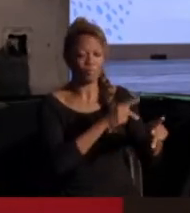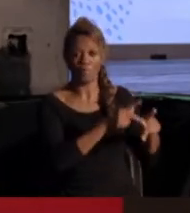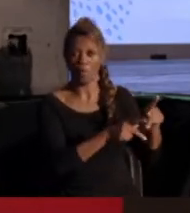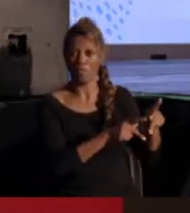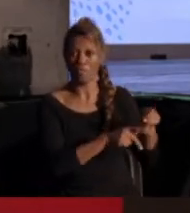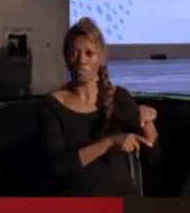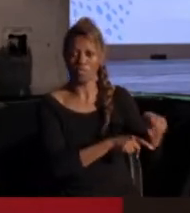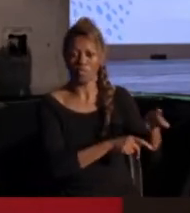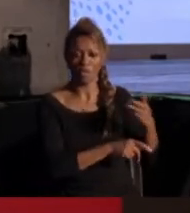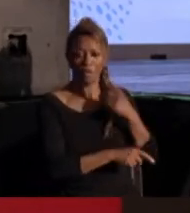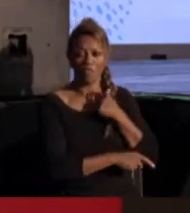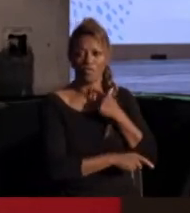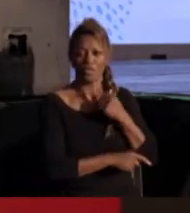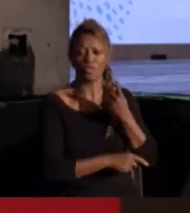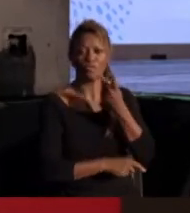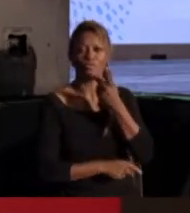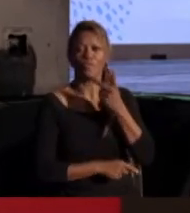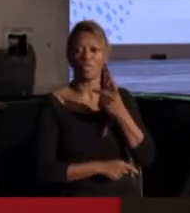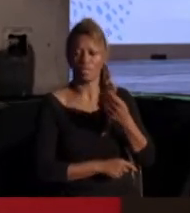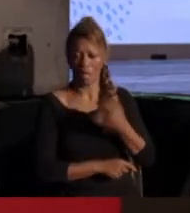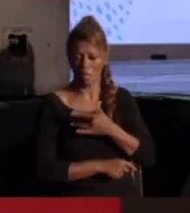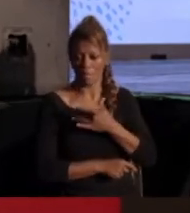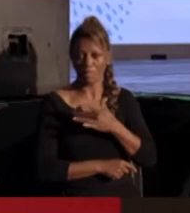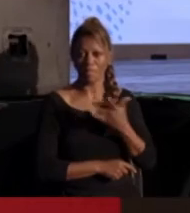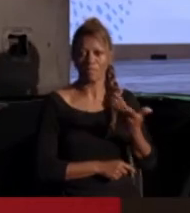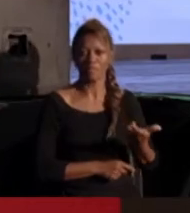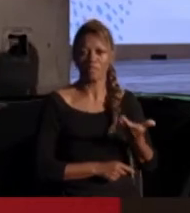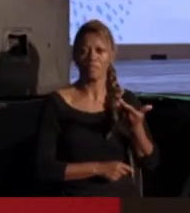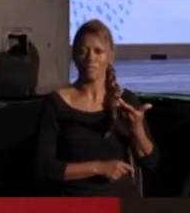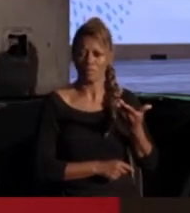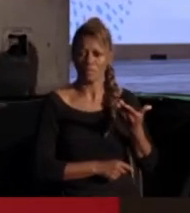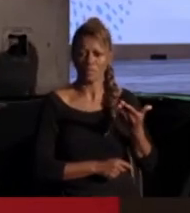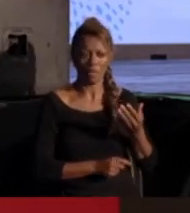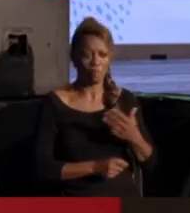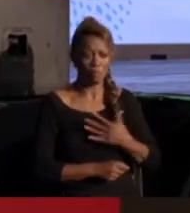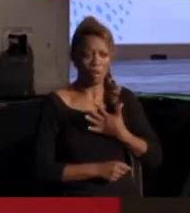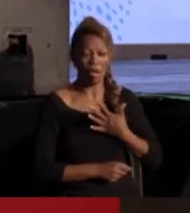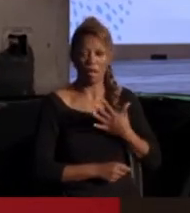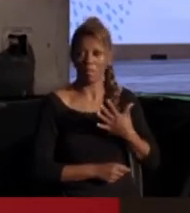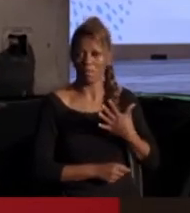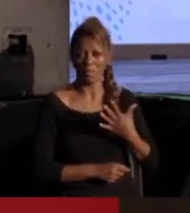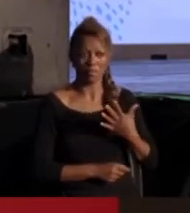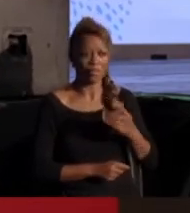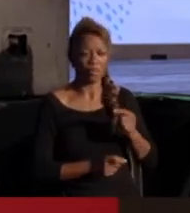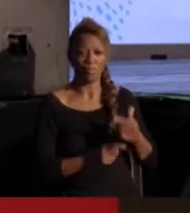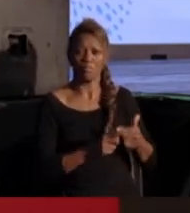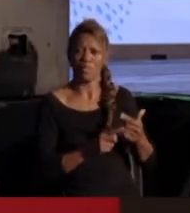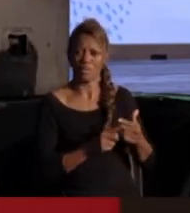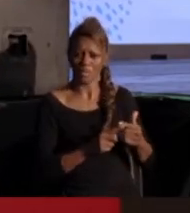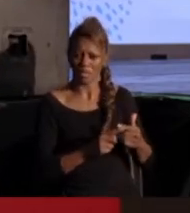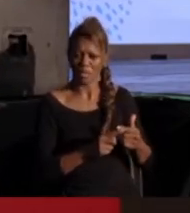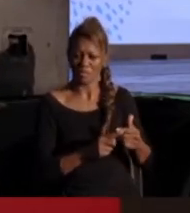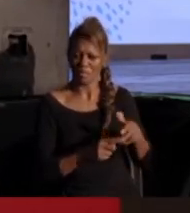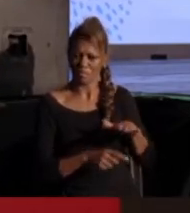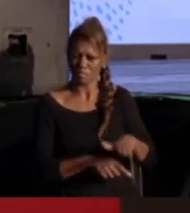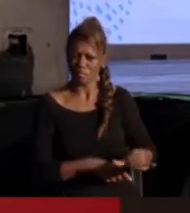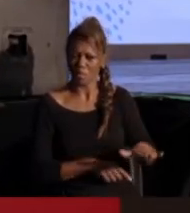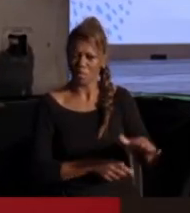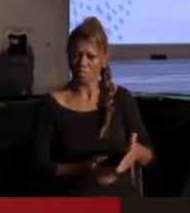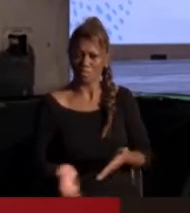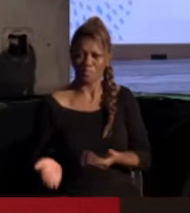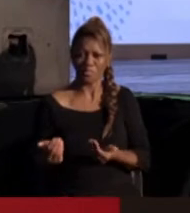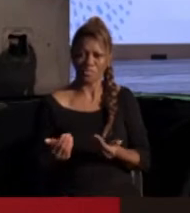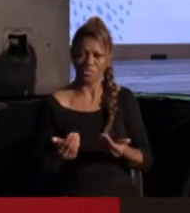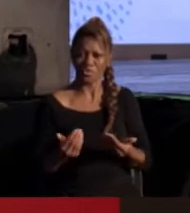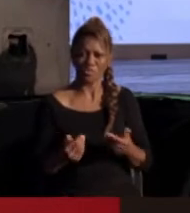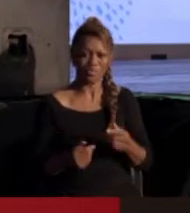que eu tinha vontade de falar, eu tinha medo de ser enxotado, de ser recriminado, porque eu era um moleque, eu era muito jovem.